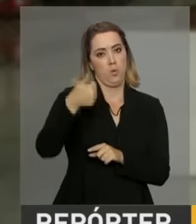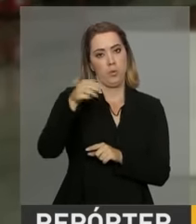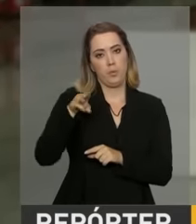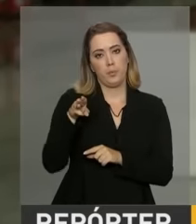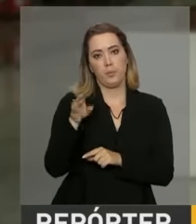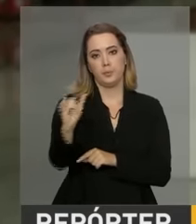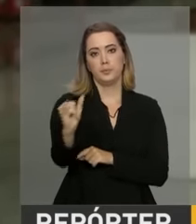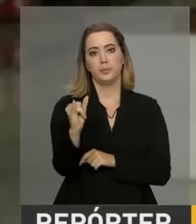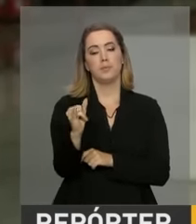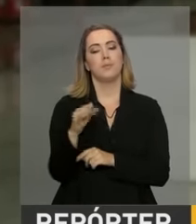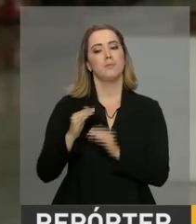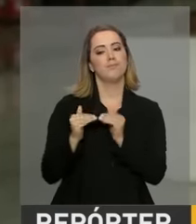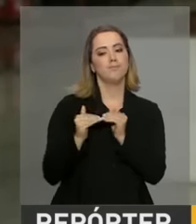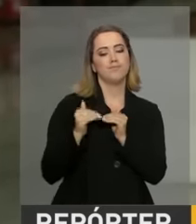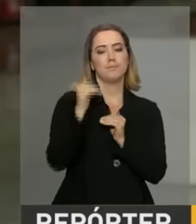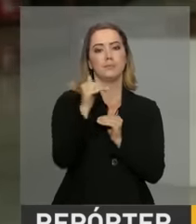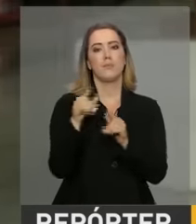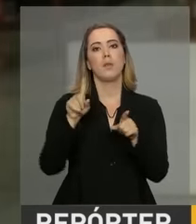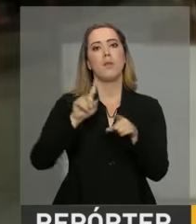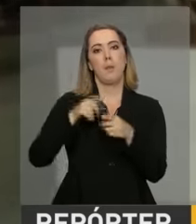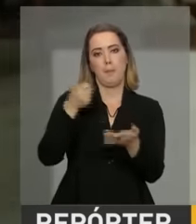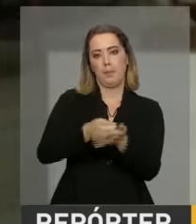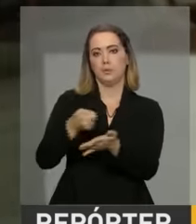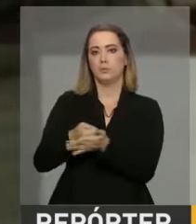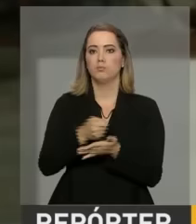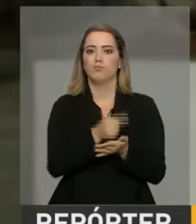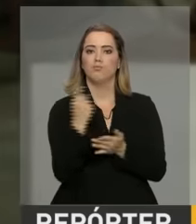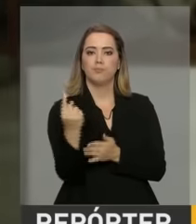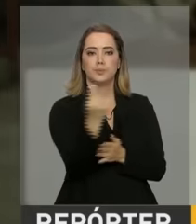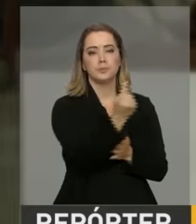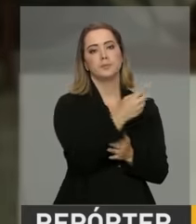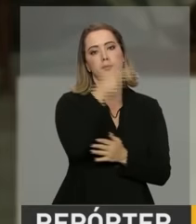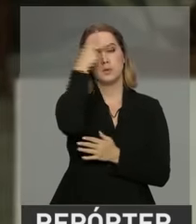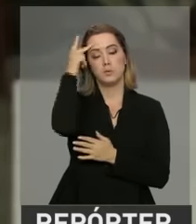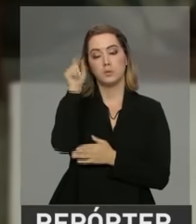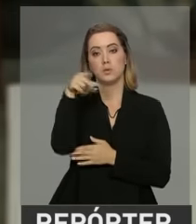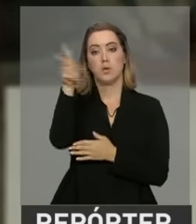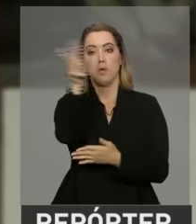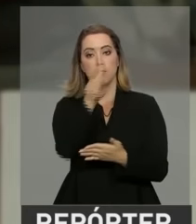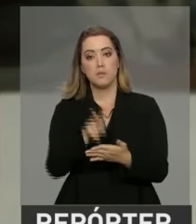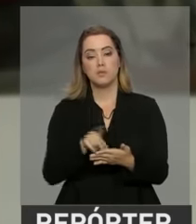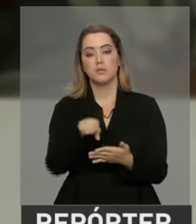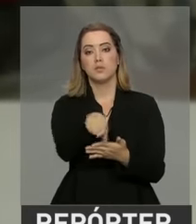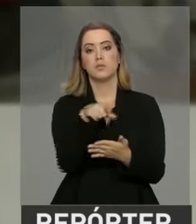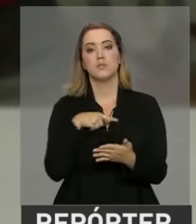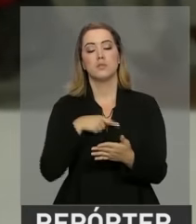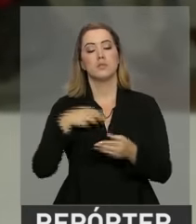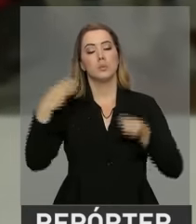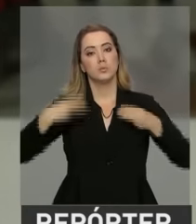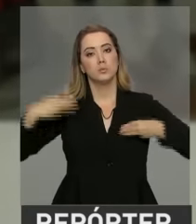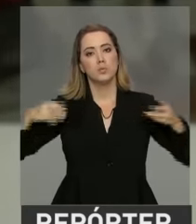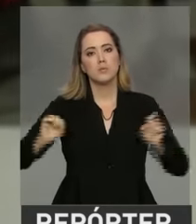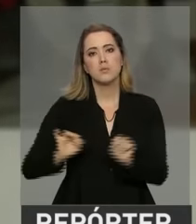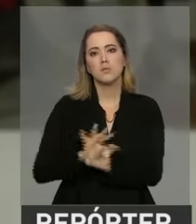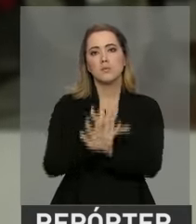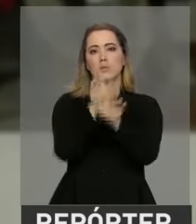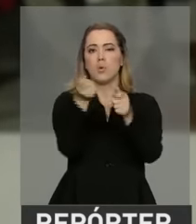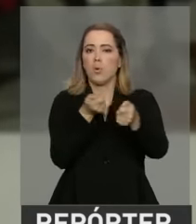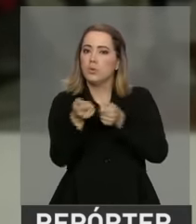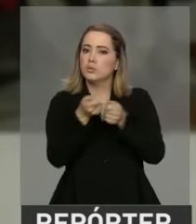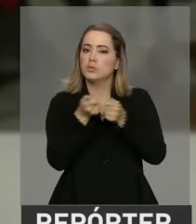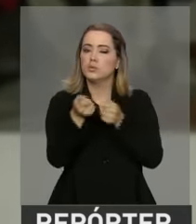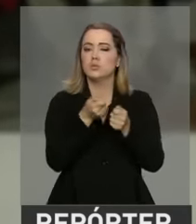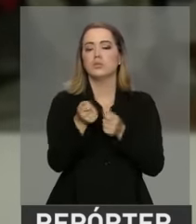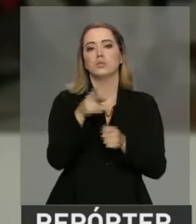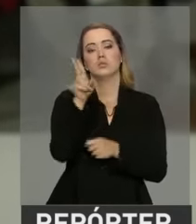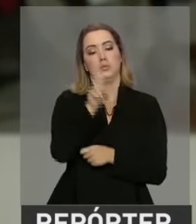deais foram pagos a mais de 1 milhão e meio de beneficiários a fiscalização do Ministério da Transparência fiscalização e Controladoria Geral da